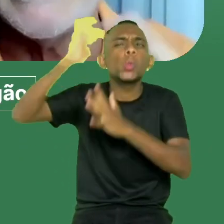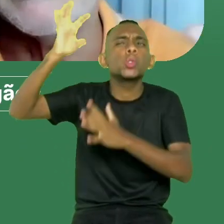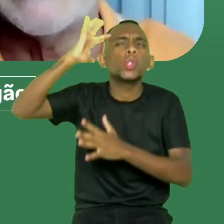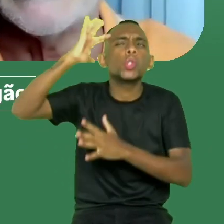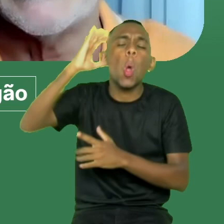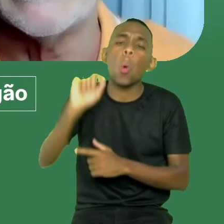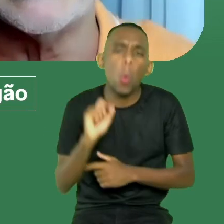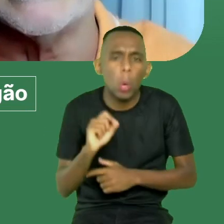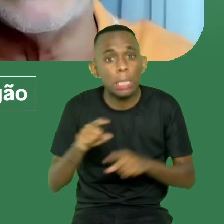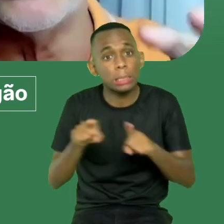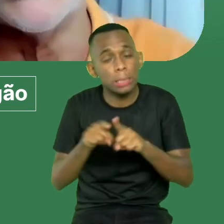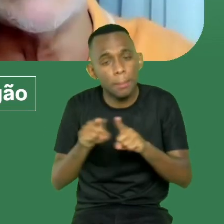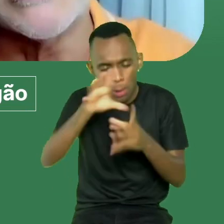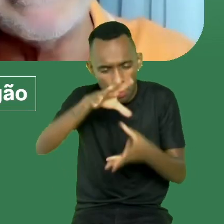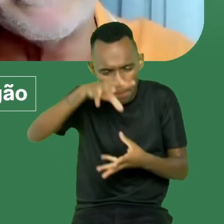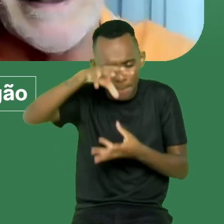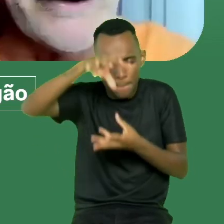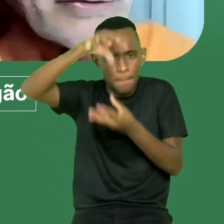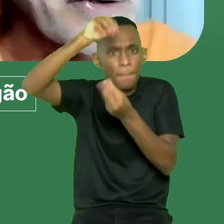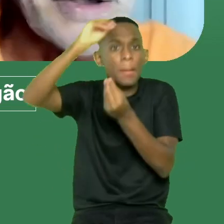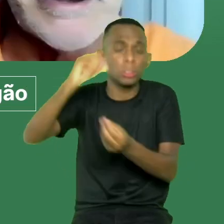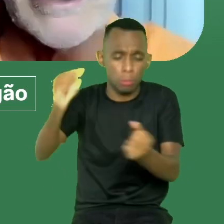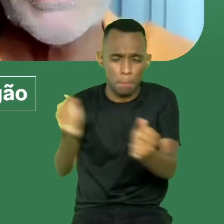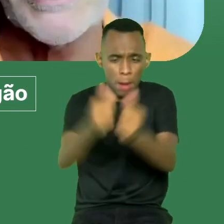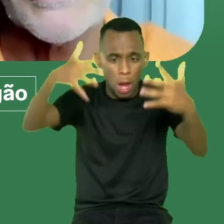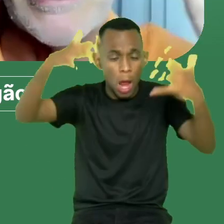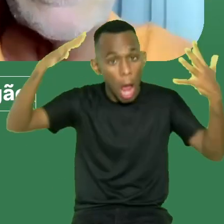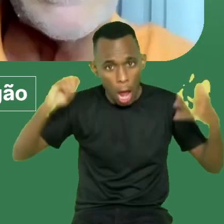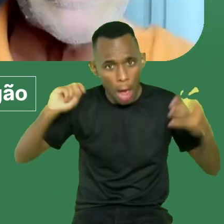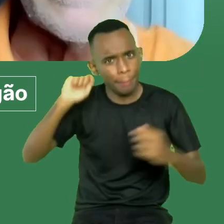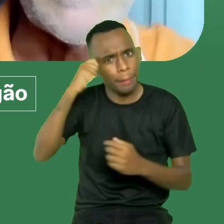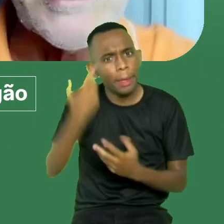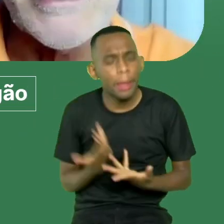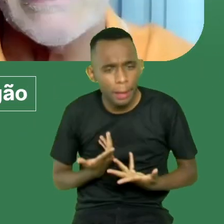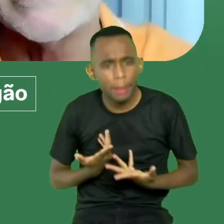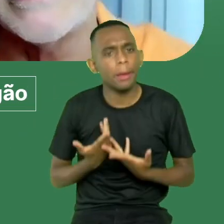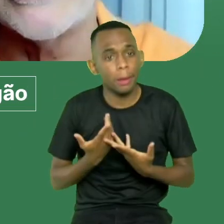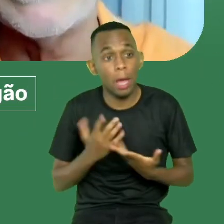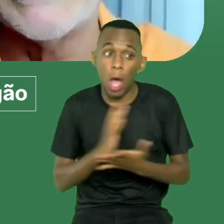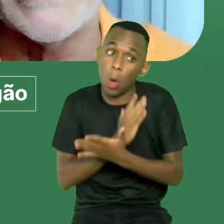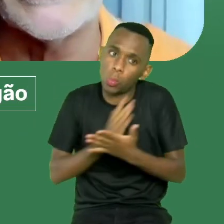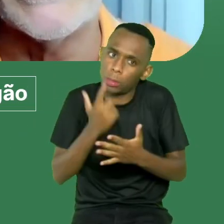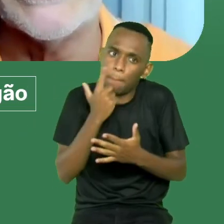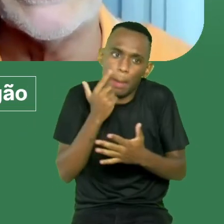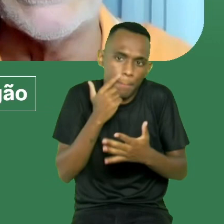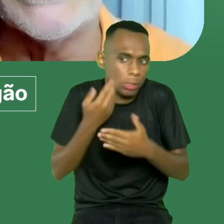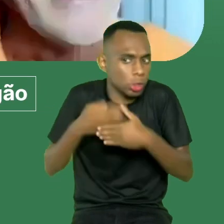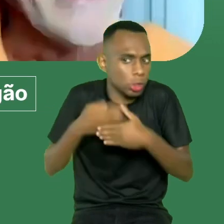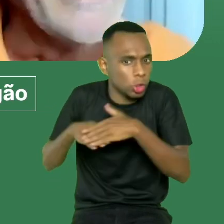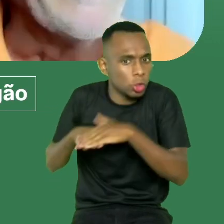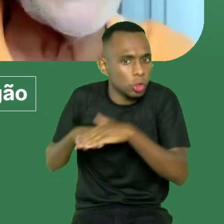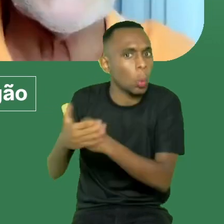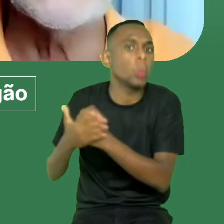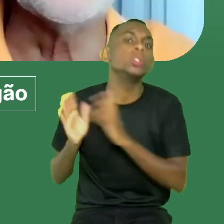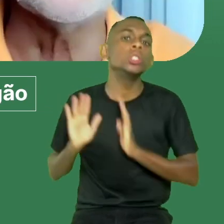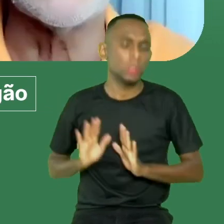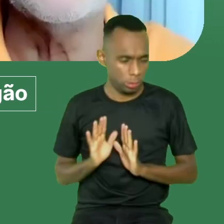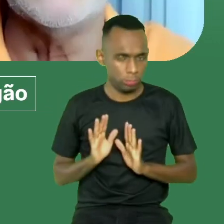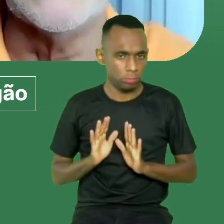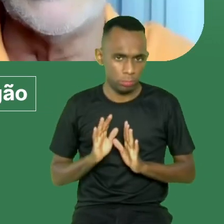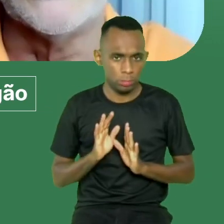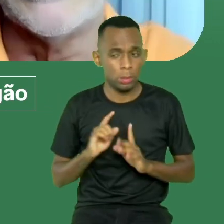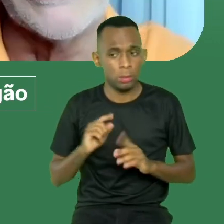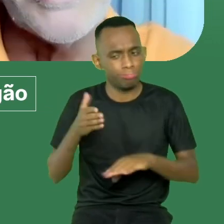Magia Negra, uns livros lá meu pai escondia da gente, né? Não deixava a gente ter acesso porque eram muito. Mas tinha